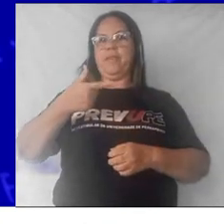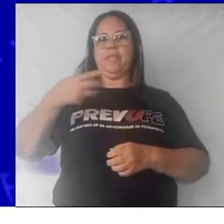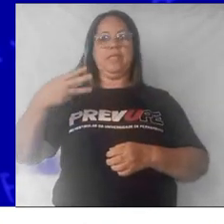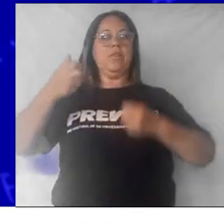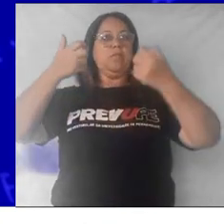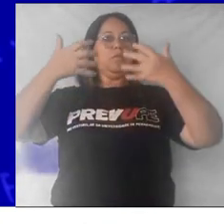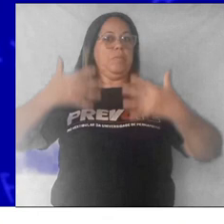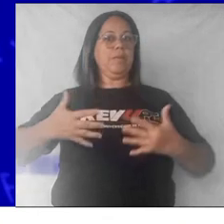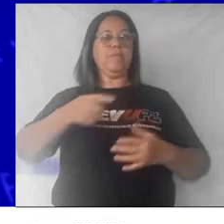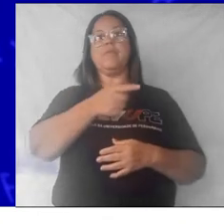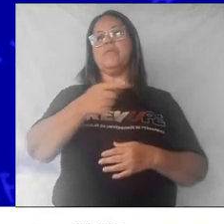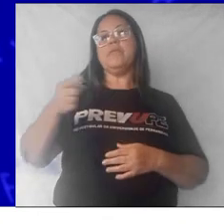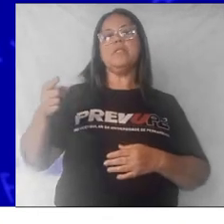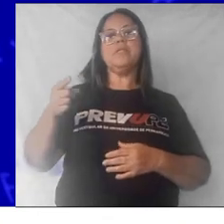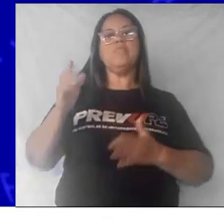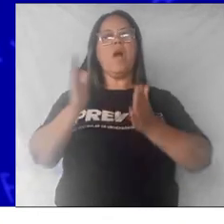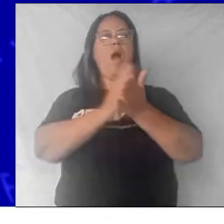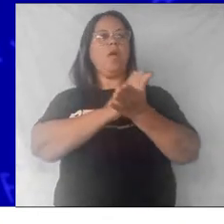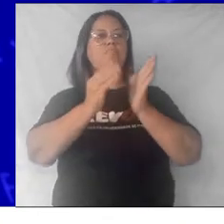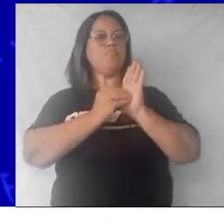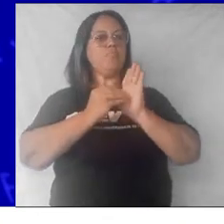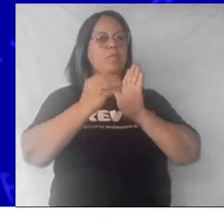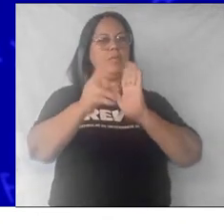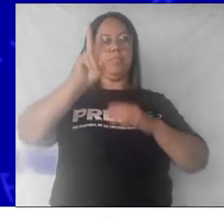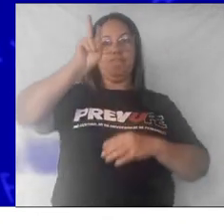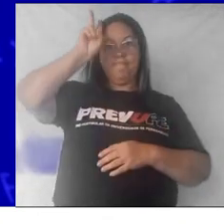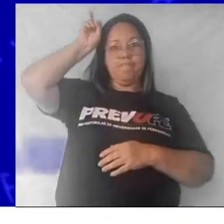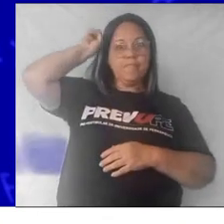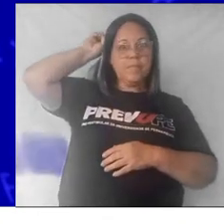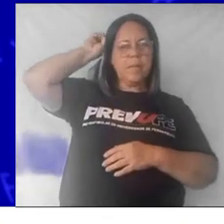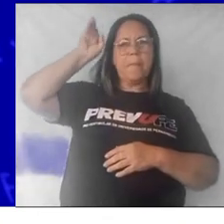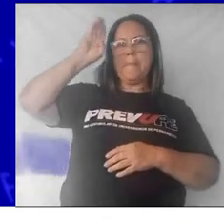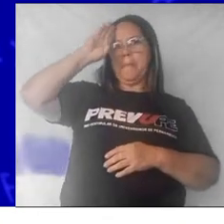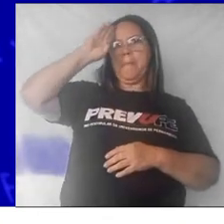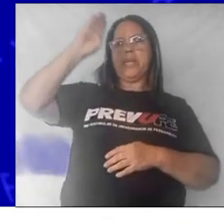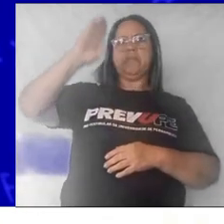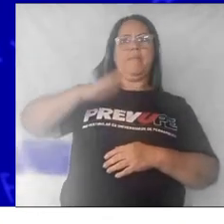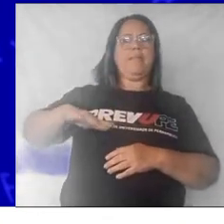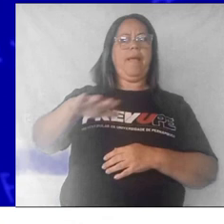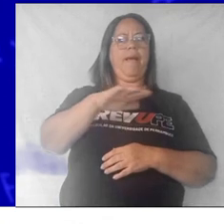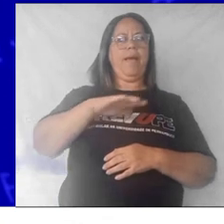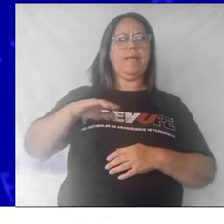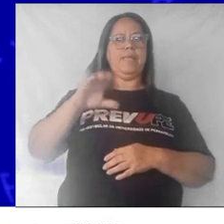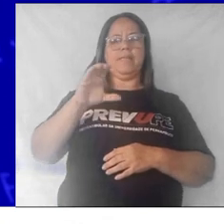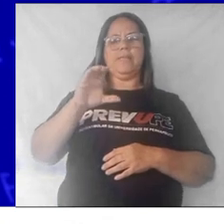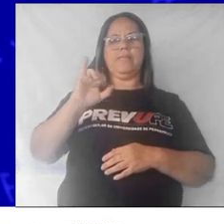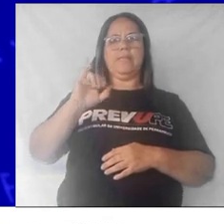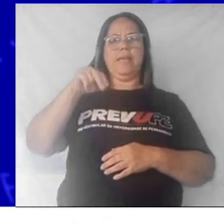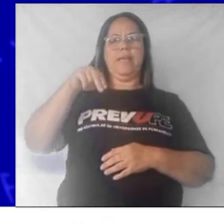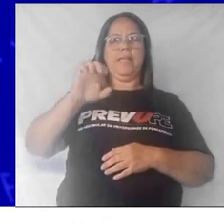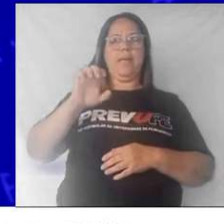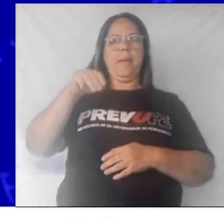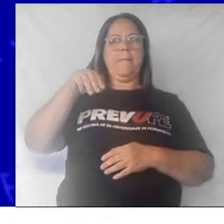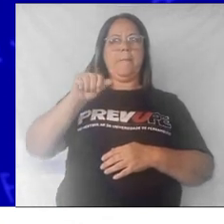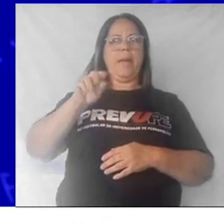com vocês sobre algumas dicas para o vestibular, especificamente na área de cinemática.